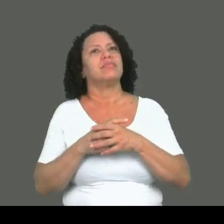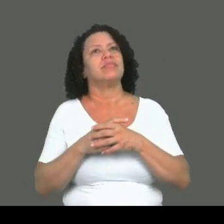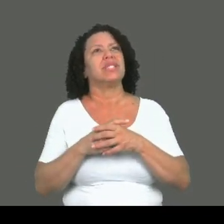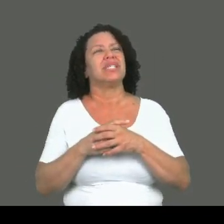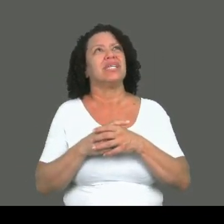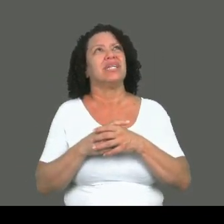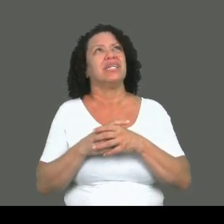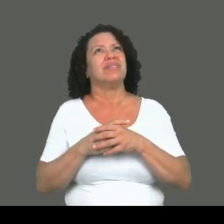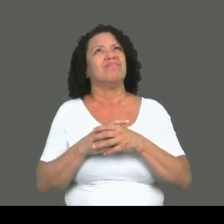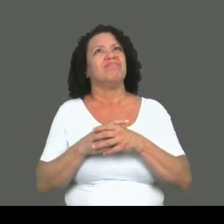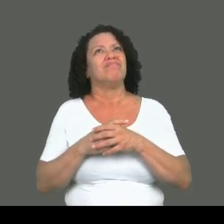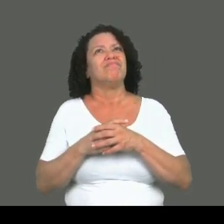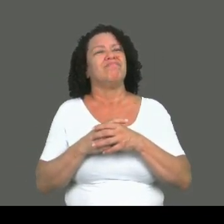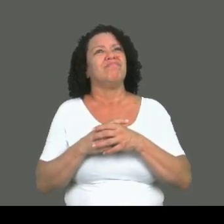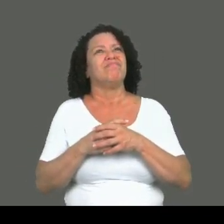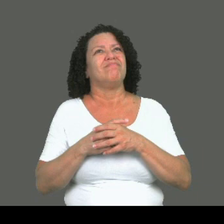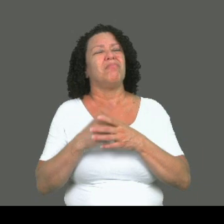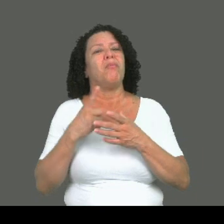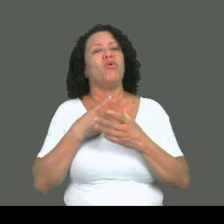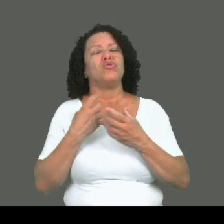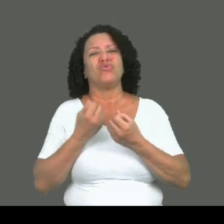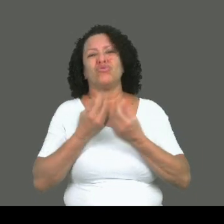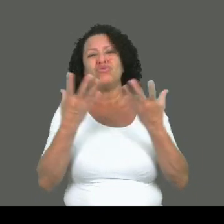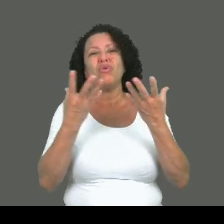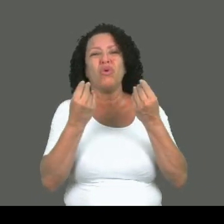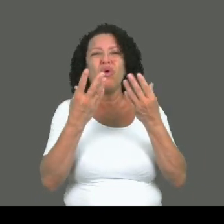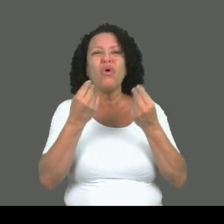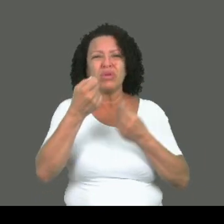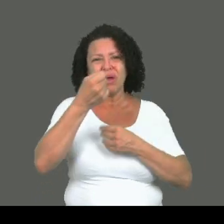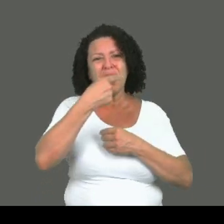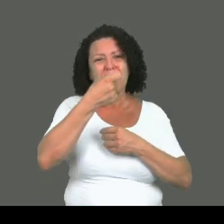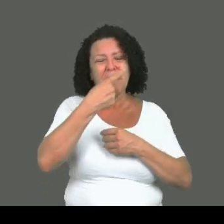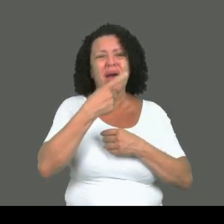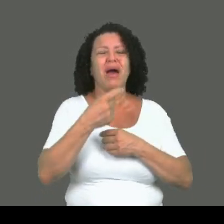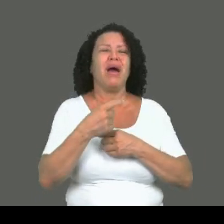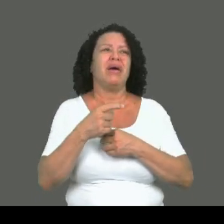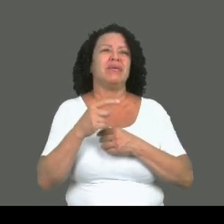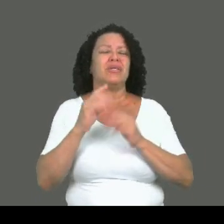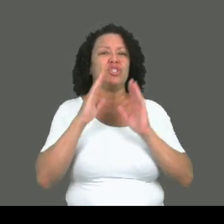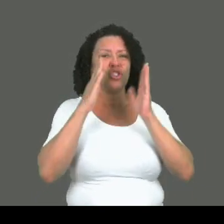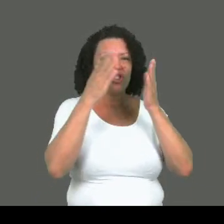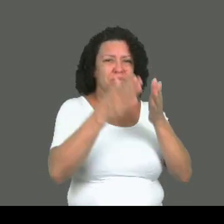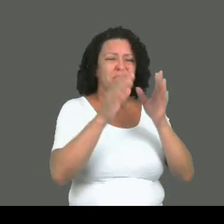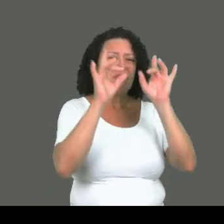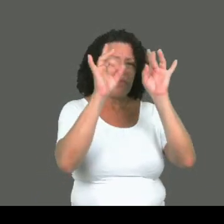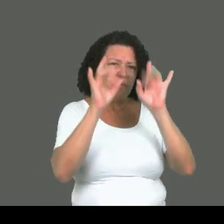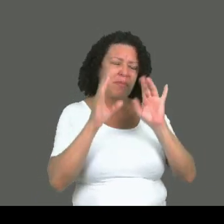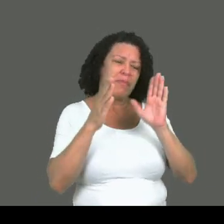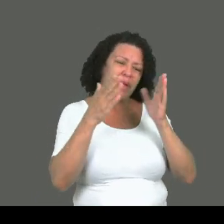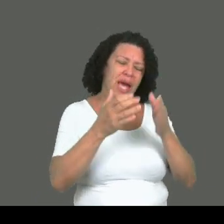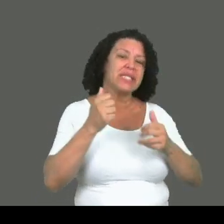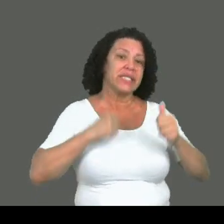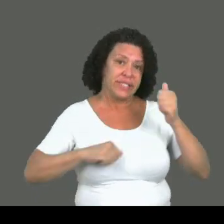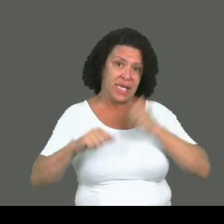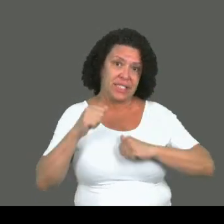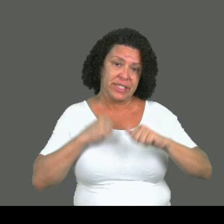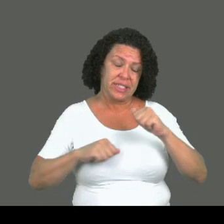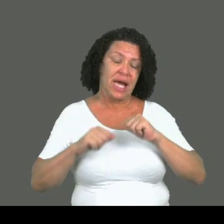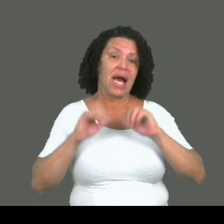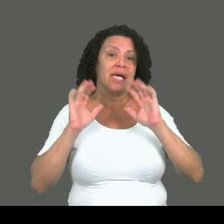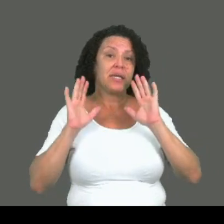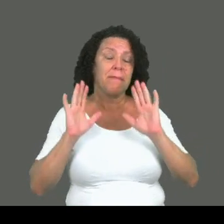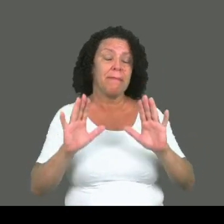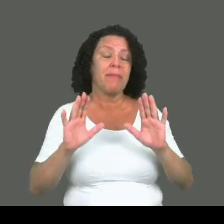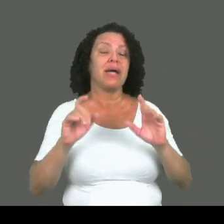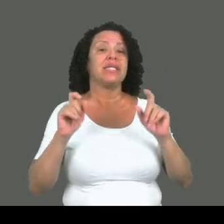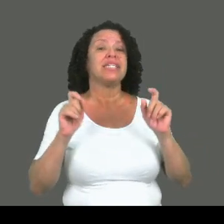assim, inúmeros medicamentos que são específicos para o tratamento da ansiedade, mas que se a